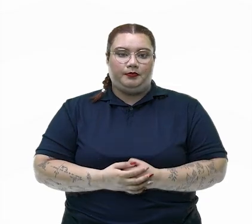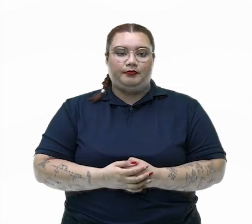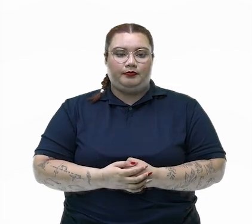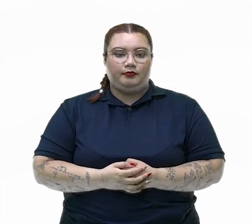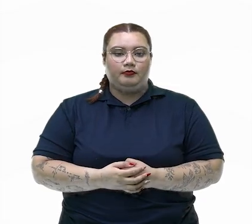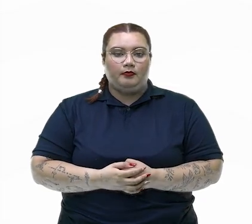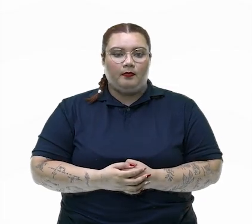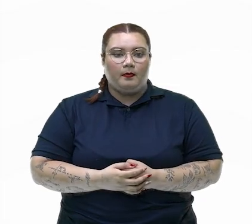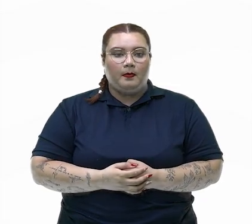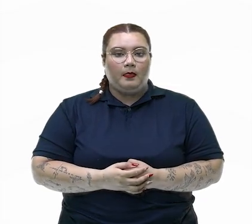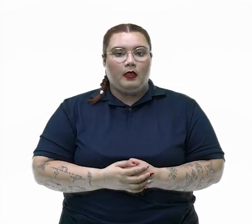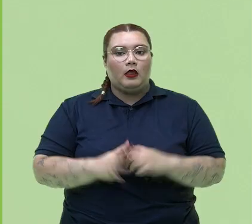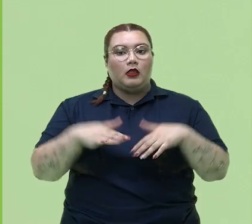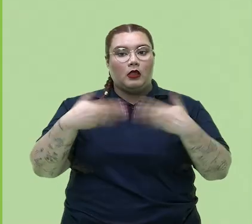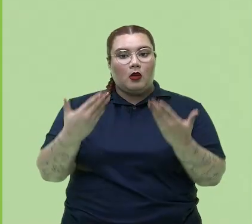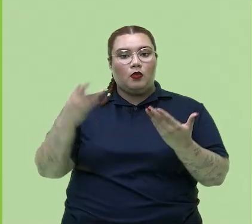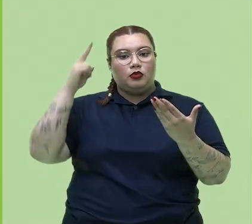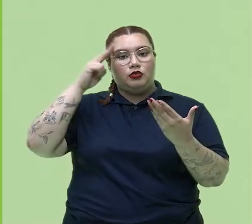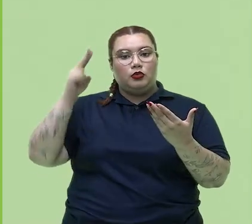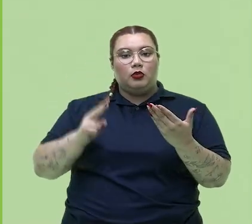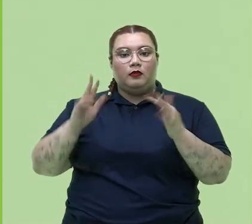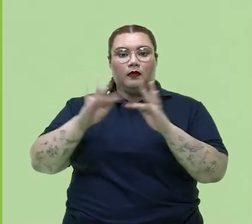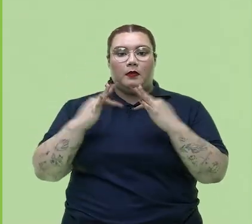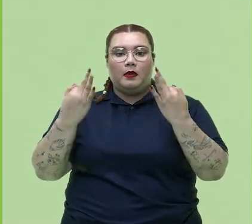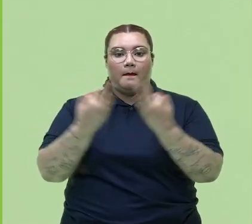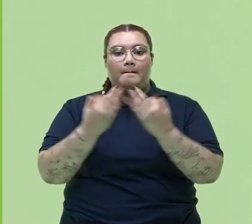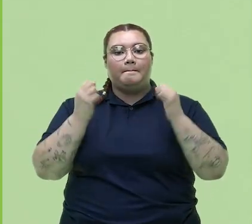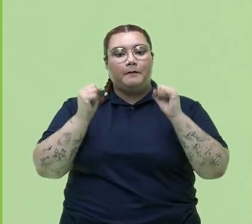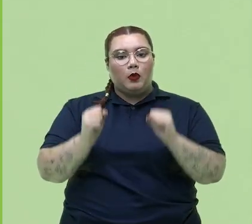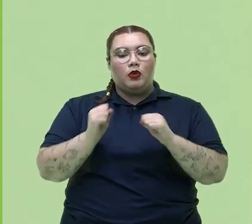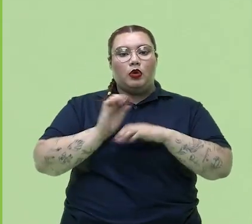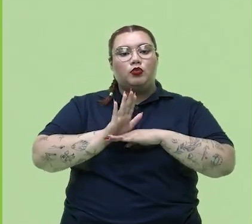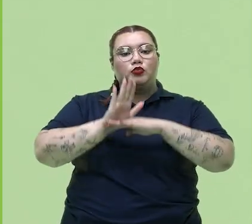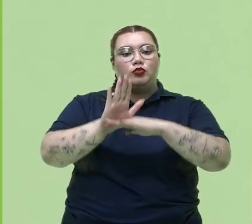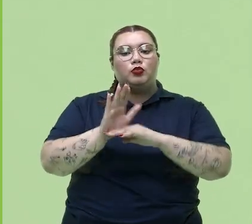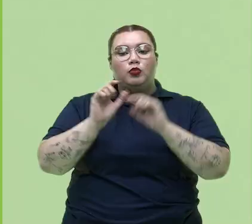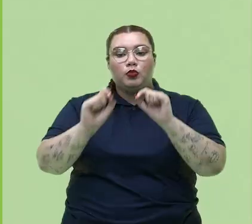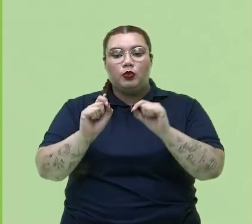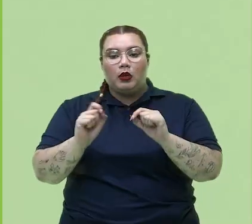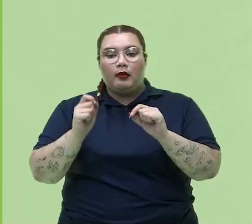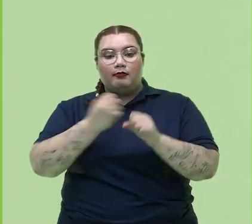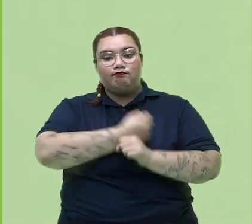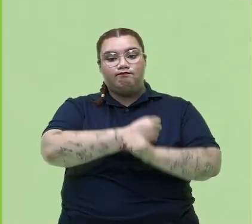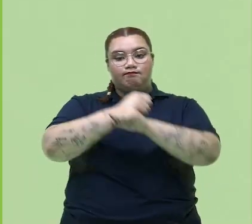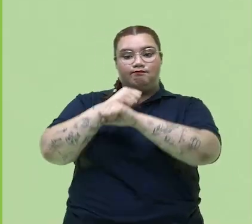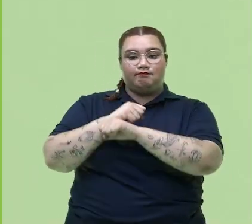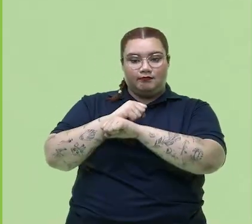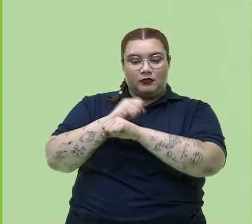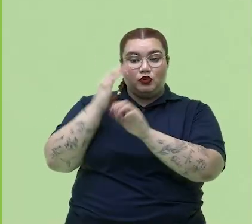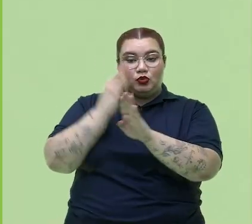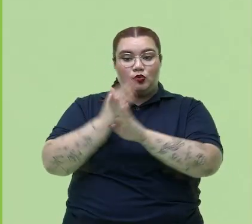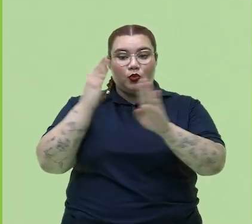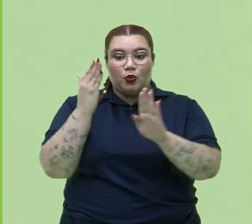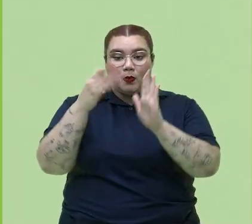você. Então, às vezes, o histórico familiar ele pode nos auxiliar, por exemplo, a prevenir que